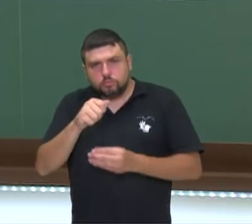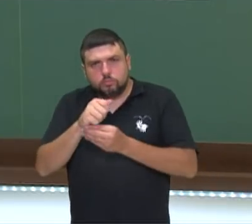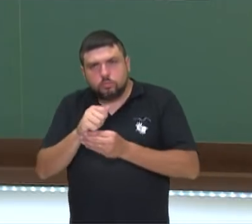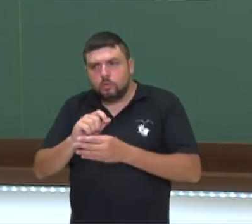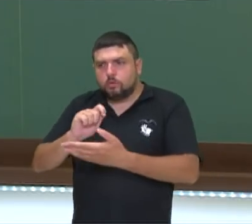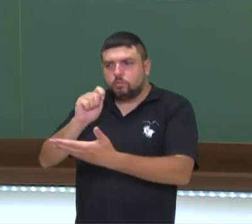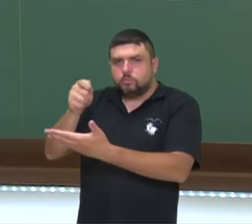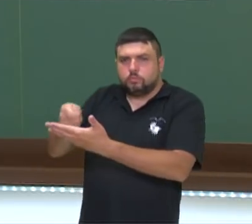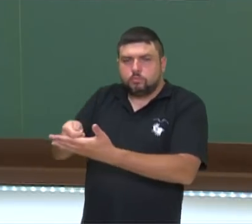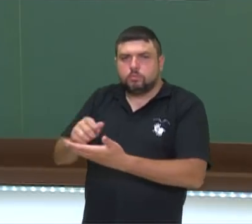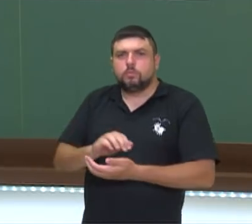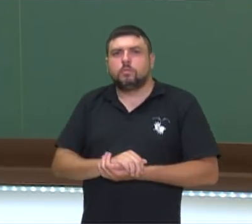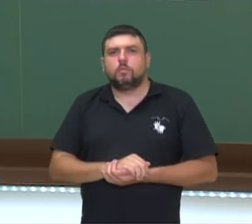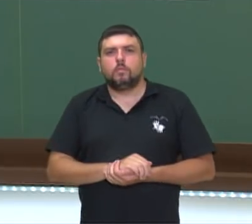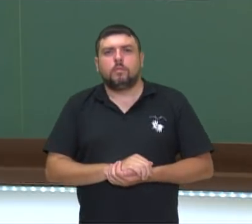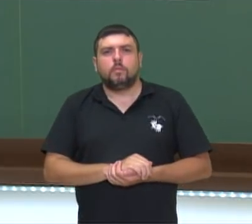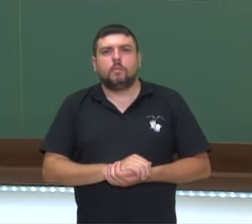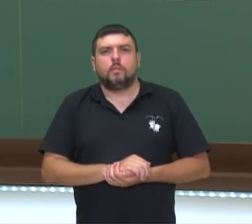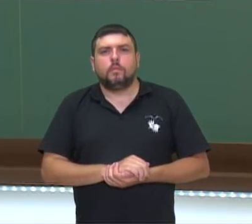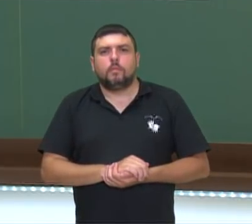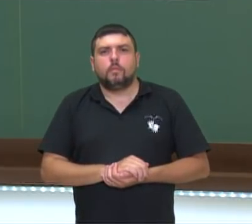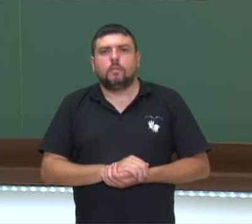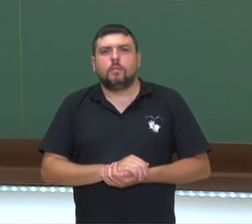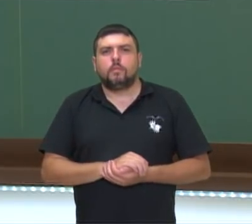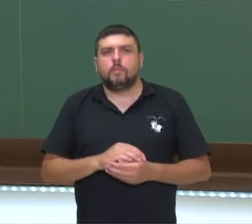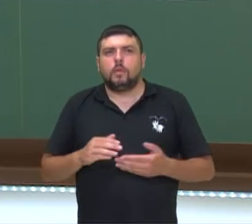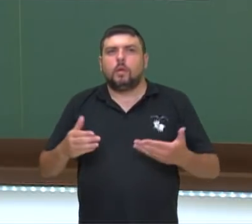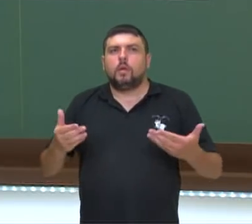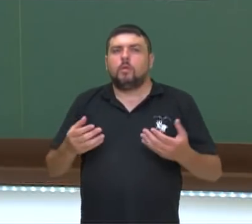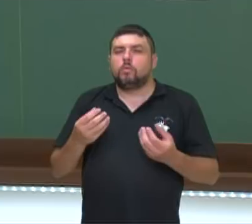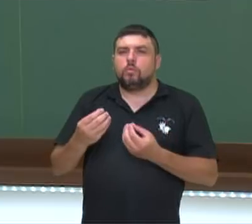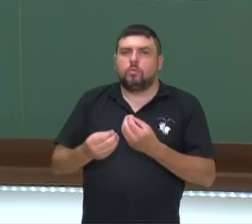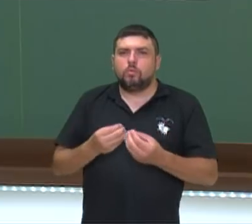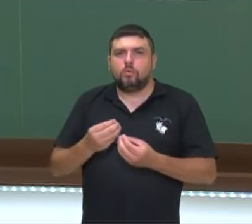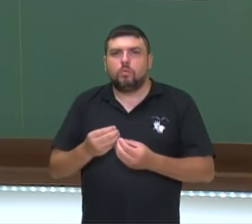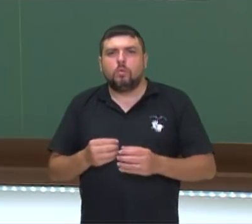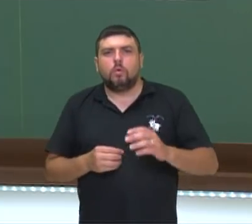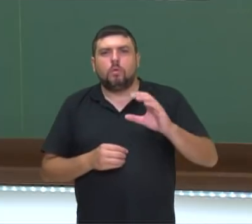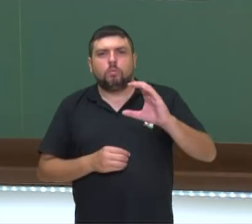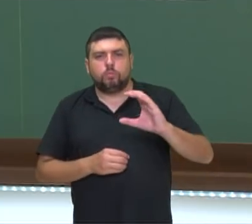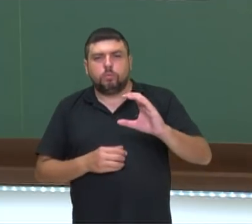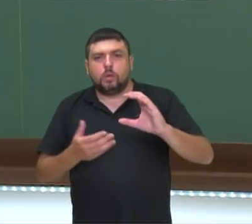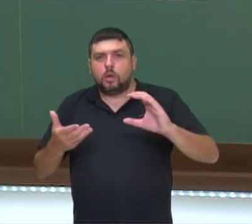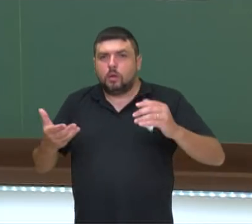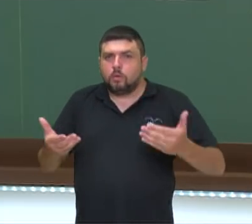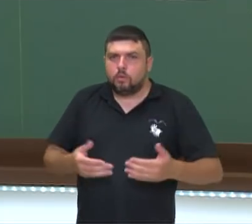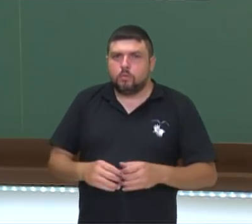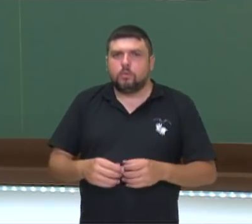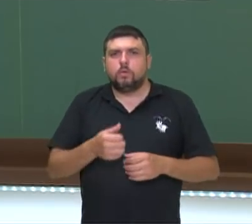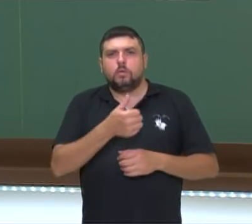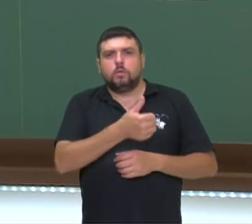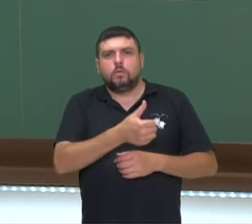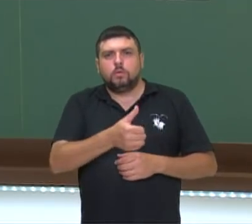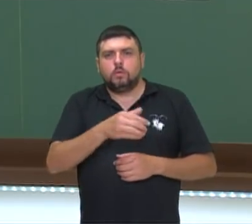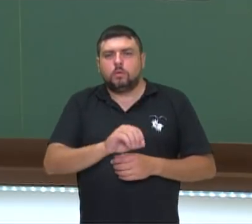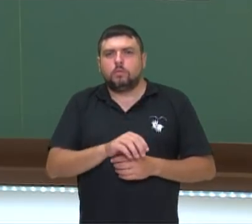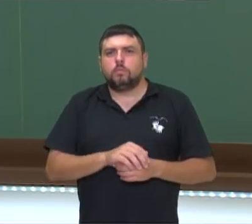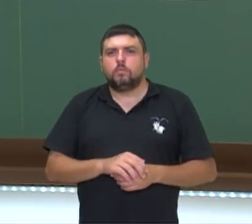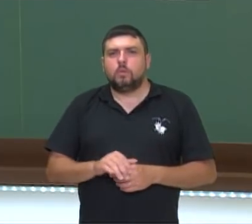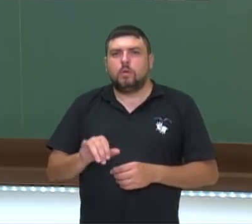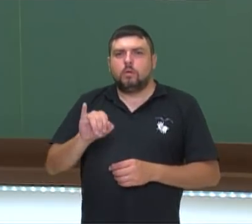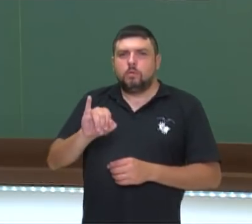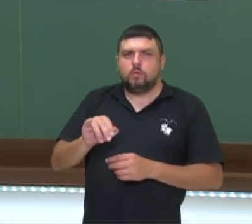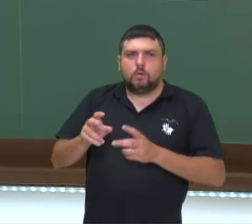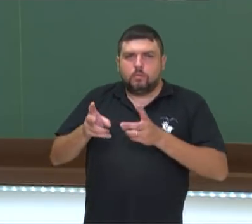Segundo mês, nós vamos no segundo montante. Agora o capital passou a ser R$110. A taxa permanece a mesma e